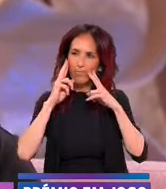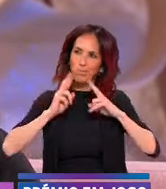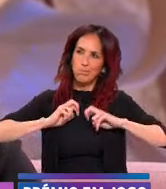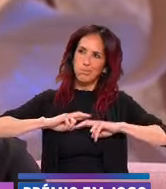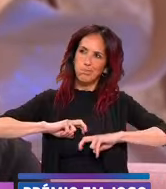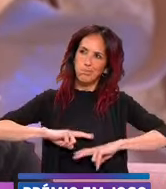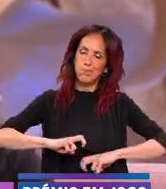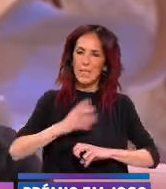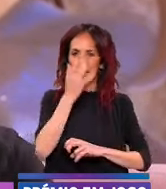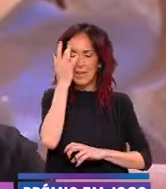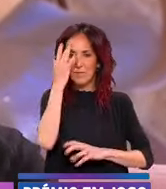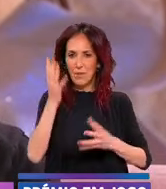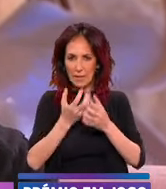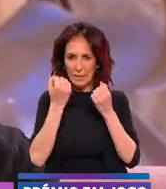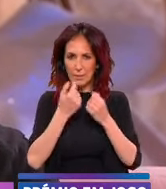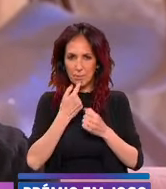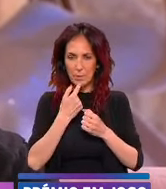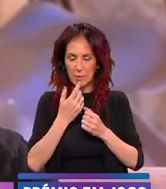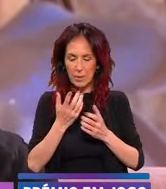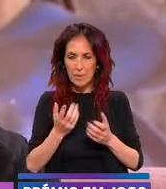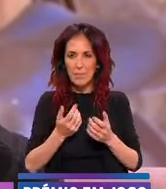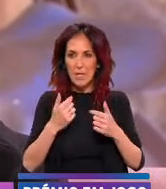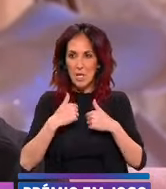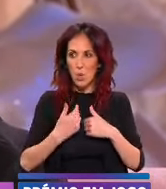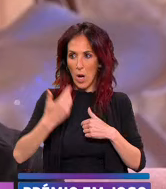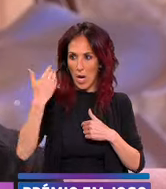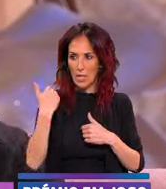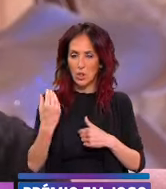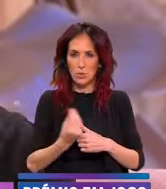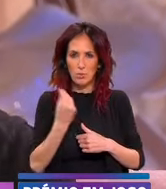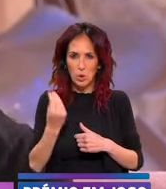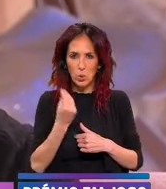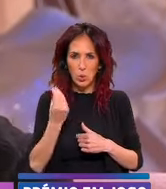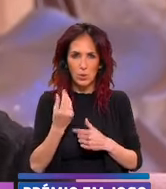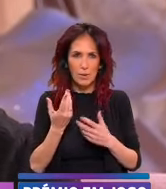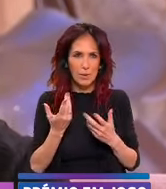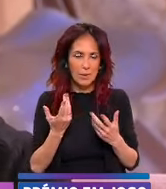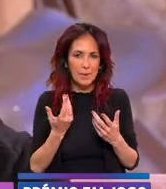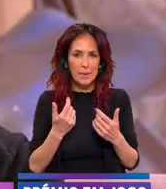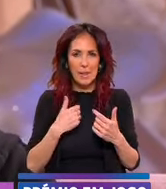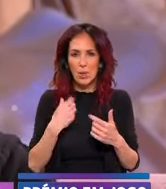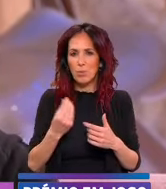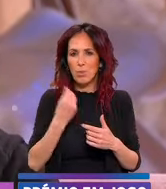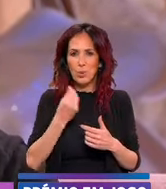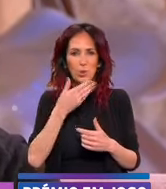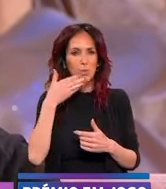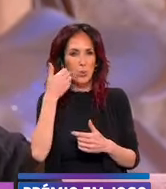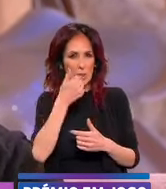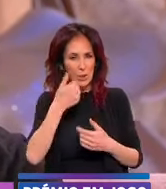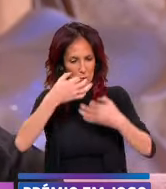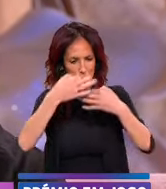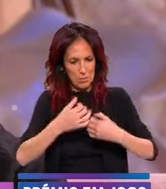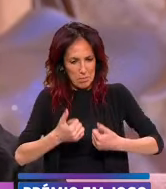que para mim é muito fácil para que as outras pessoas percebam eu era eu era um miúdo pronto considerava um miúdo muito bonito e em forma